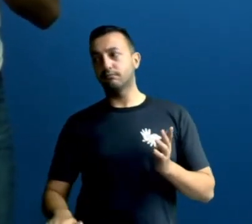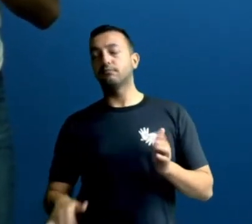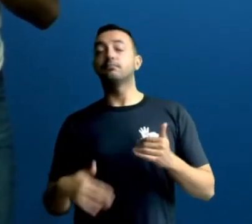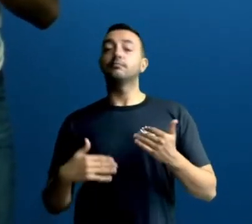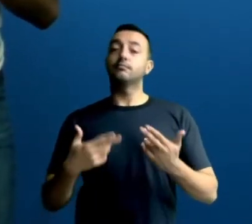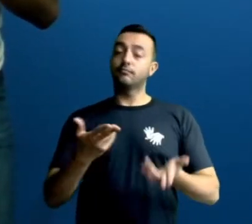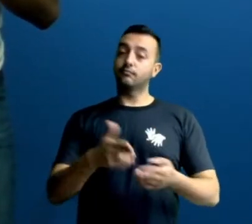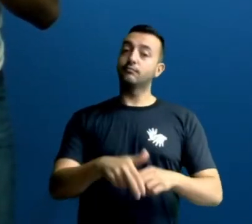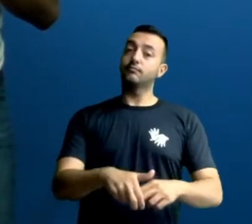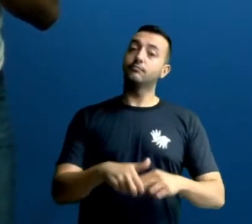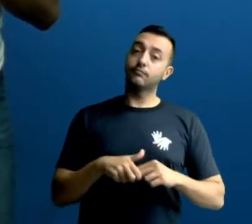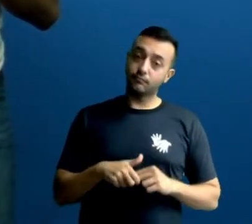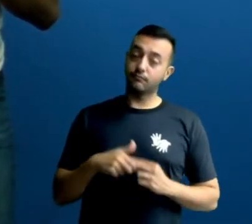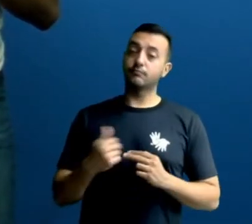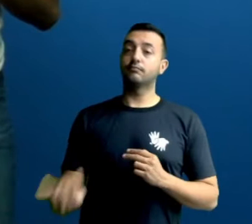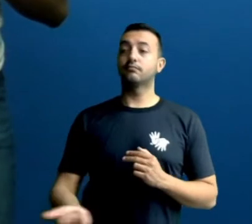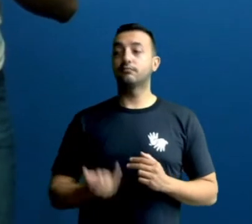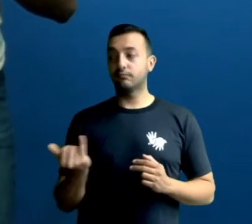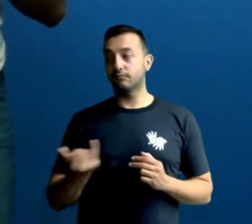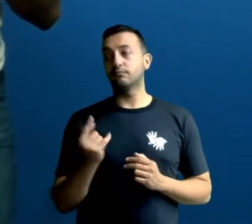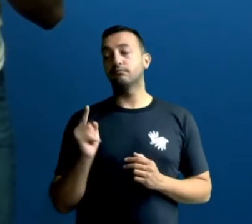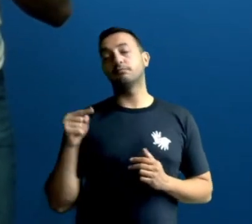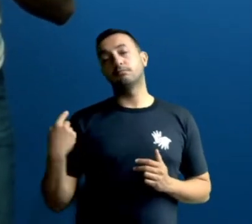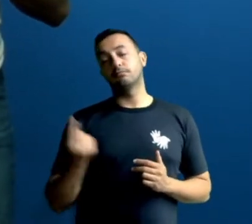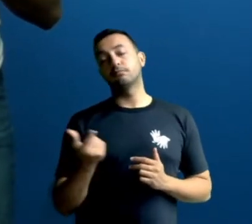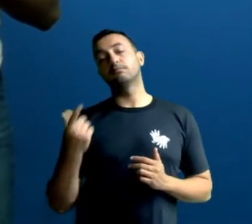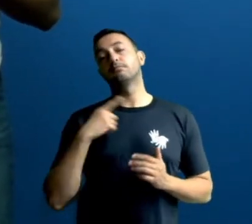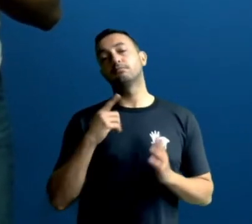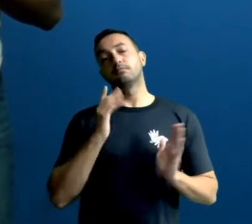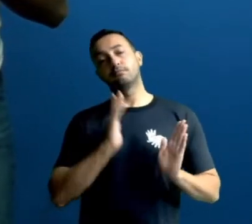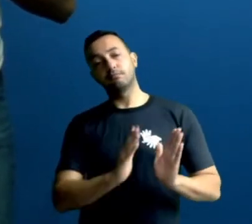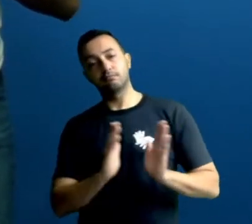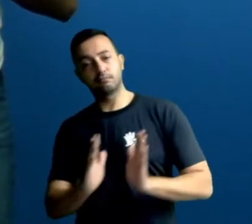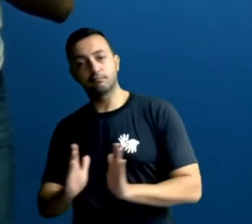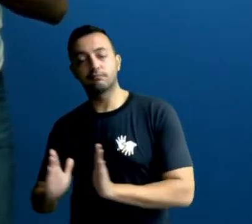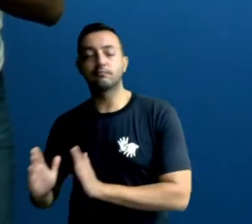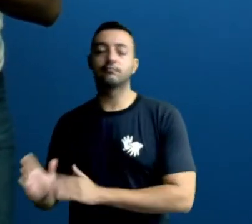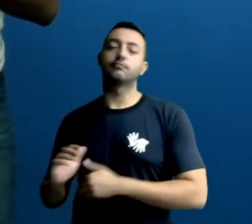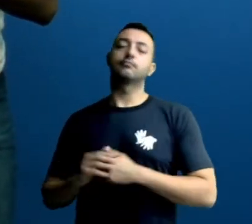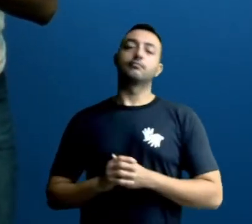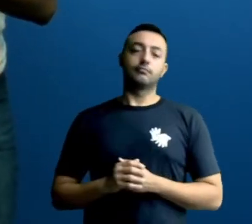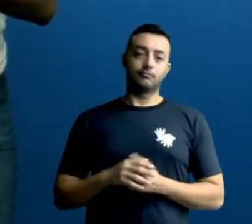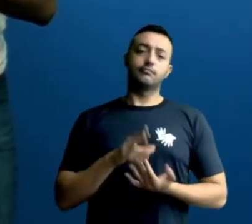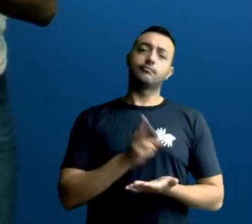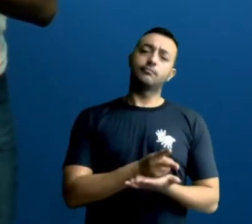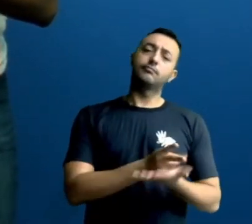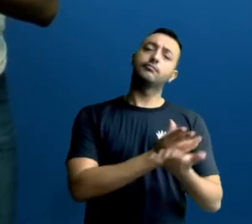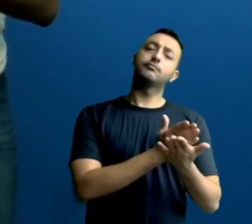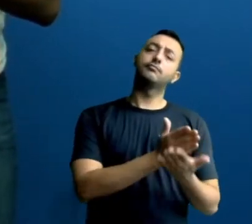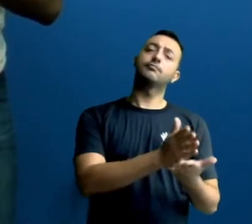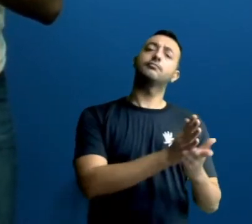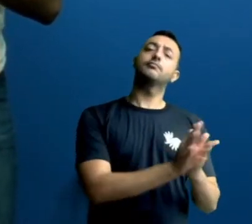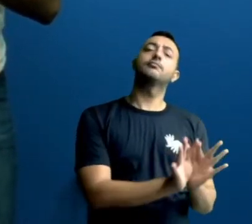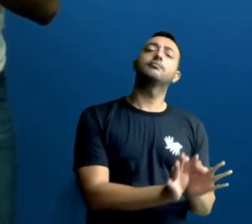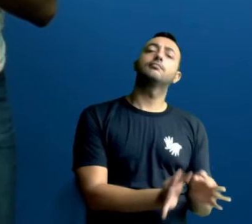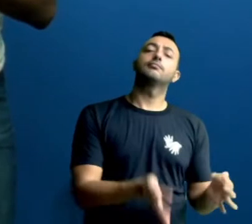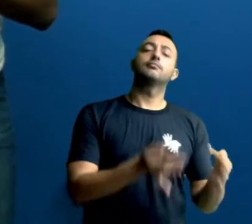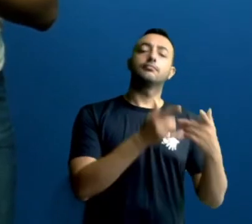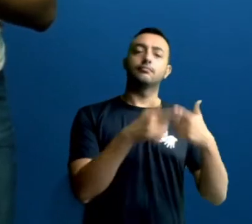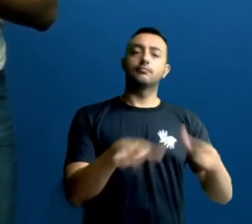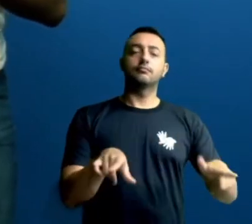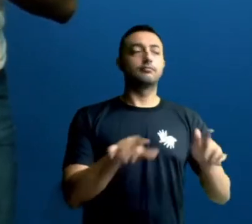Então, por isso que é essencial a gente ter esse passo a passo, a gente começar sempre do simples, da linguagem